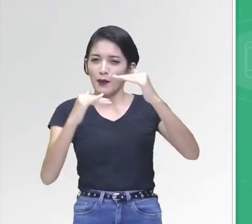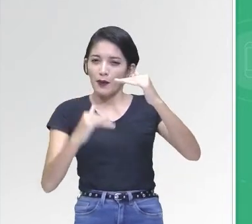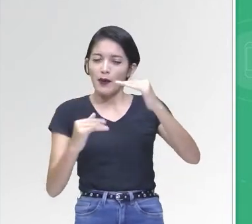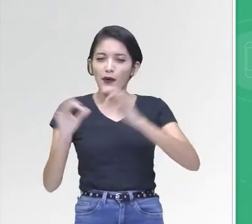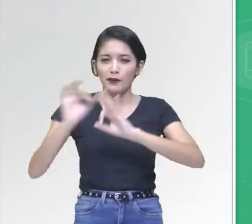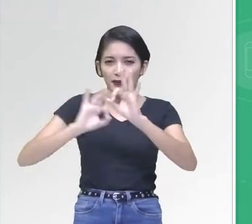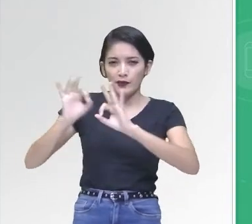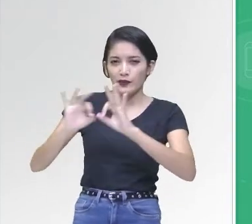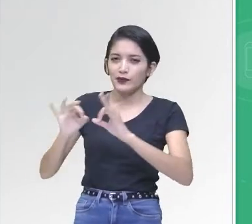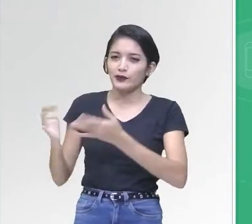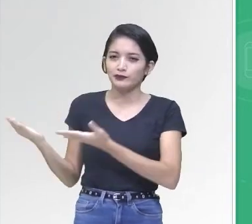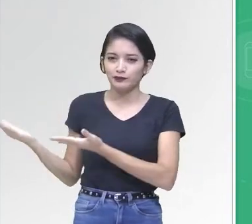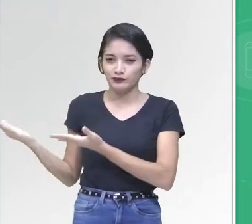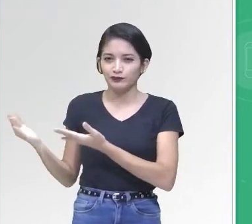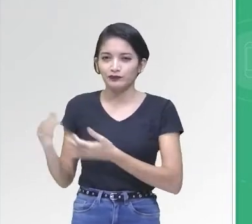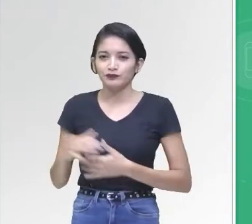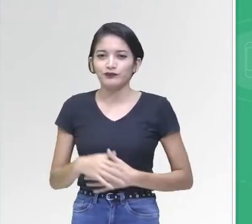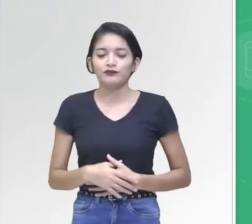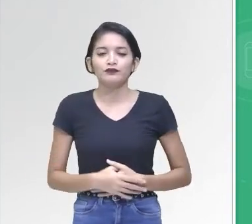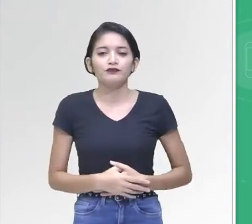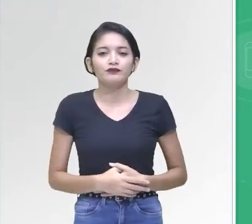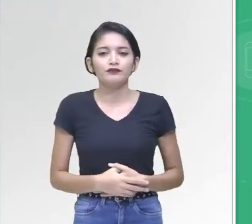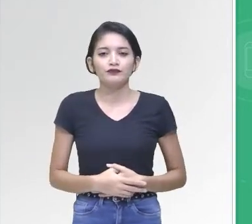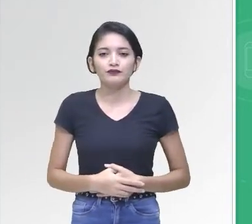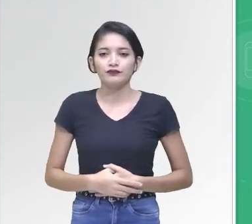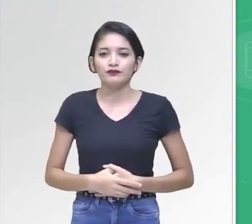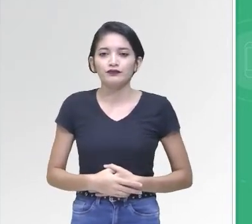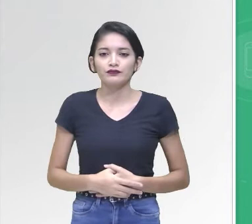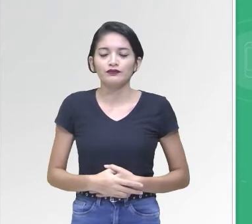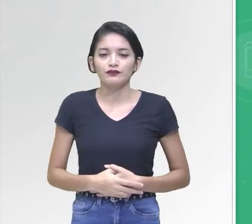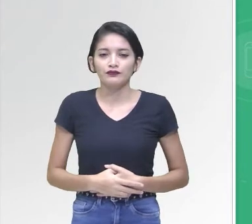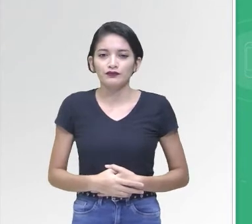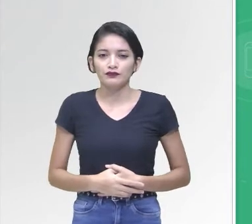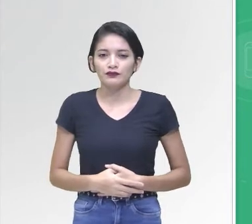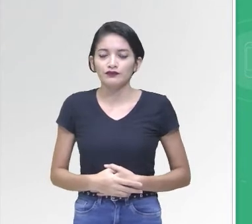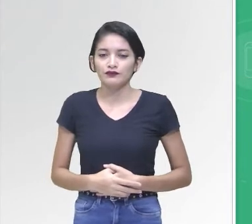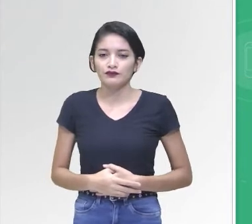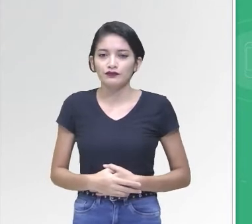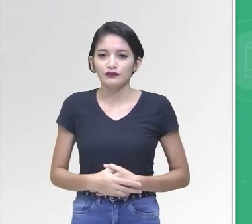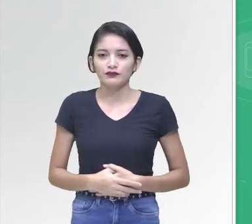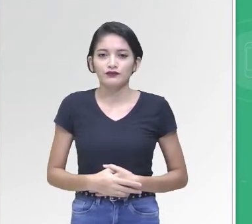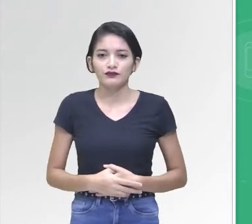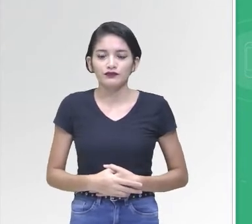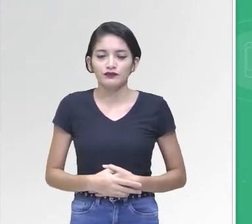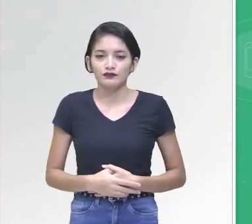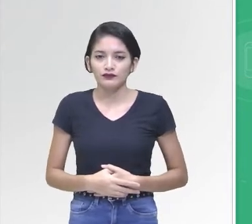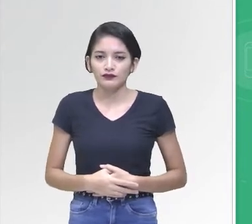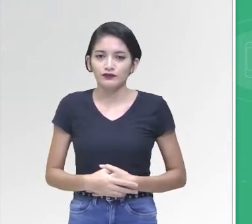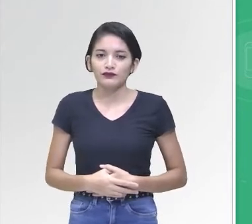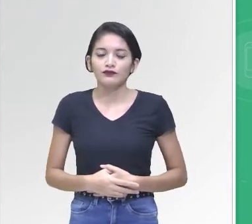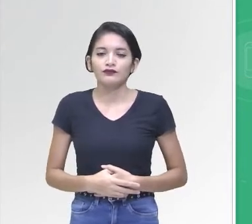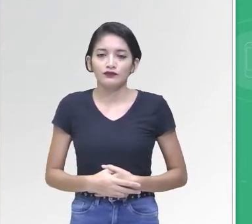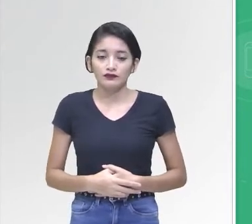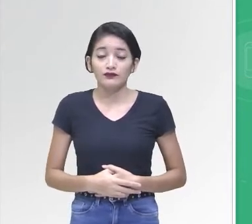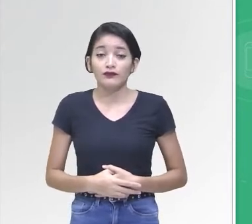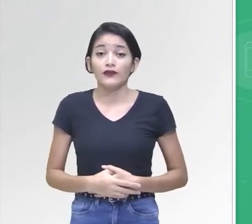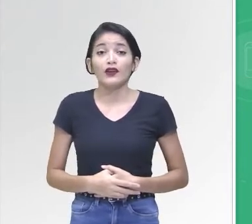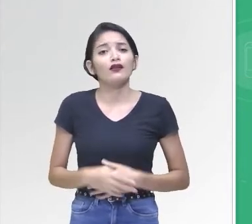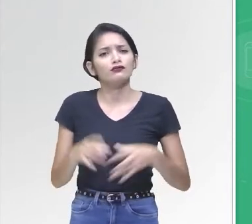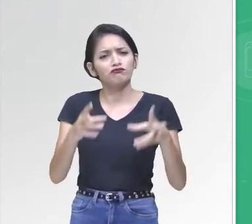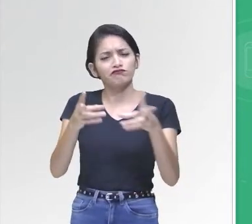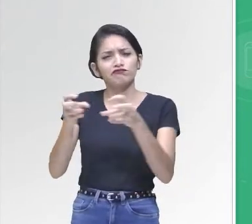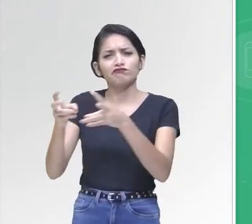bibe, nosotros bibimos, vosotros bibis, ellos bibem. Se você